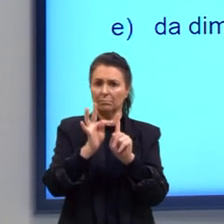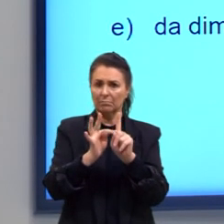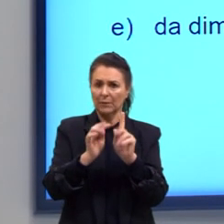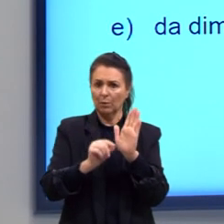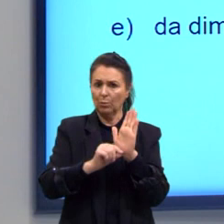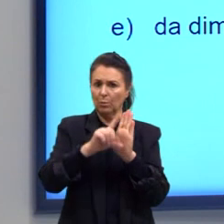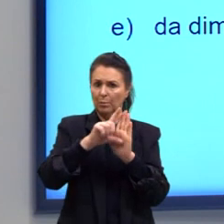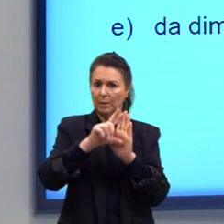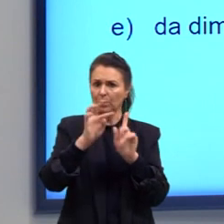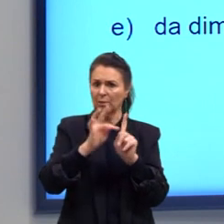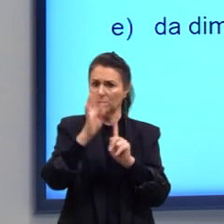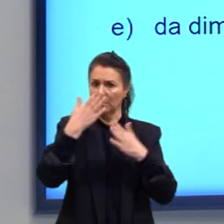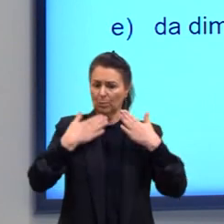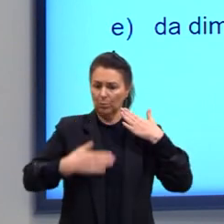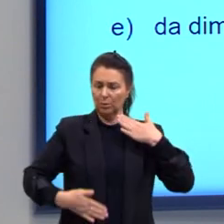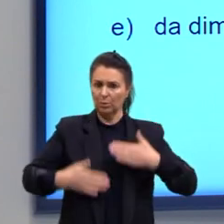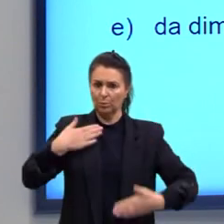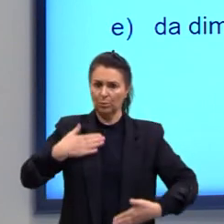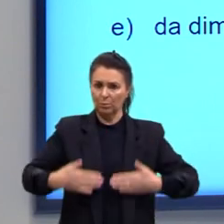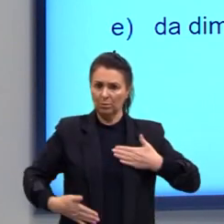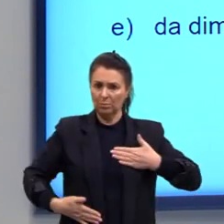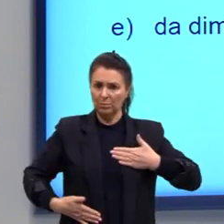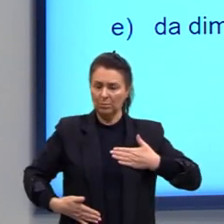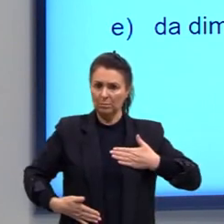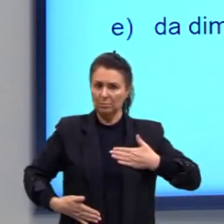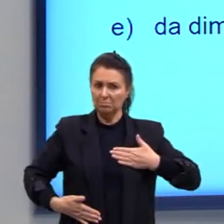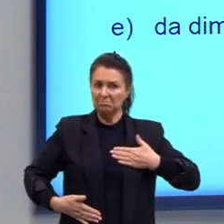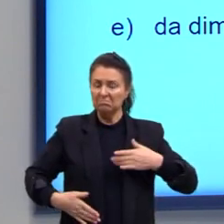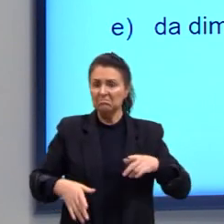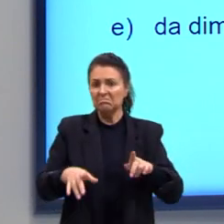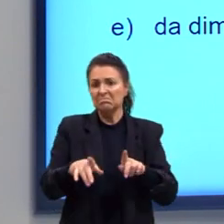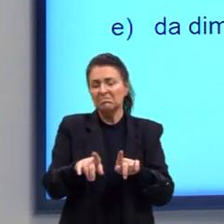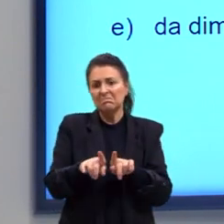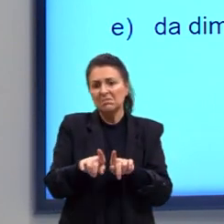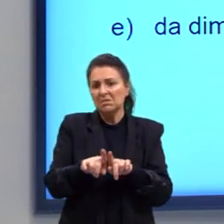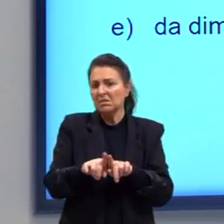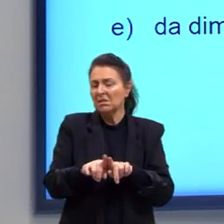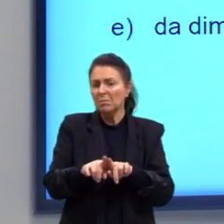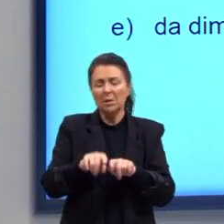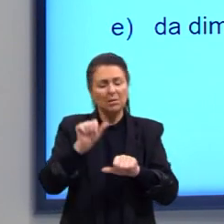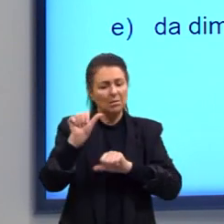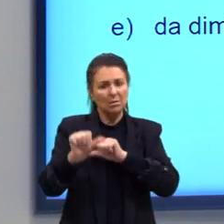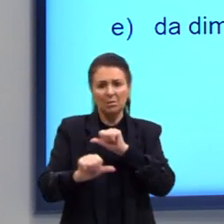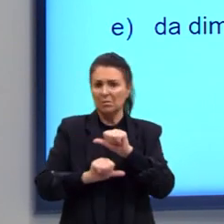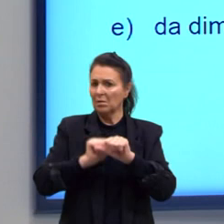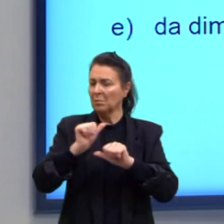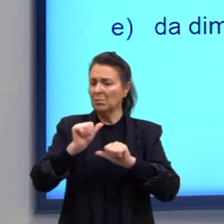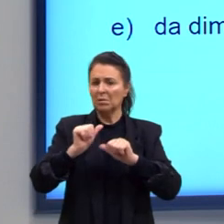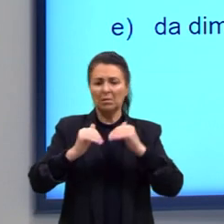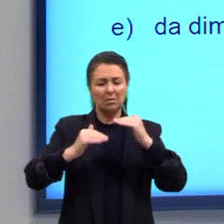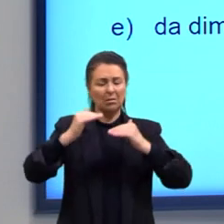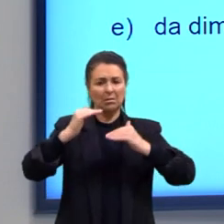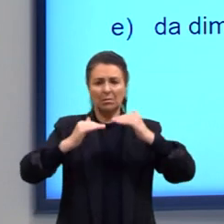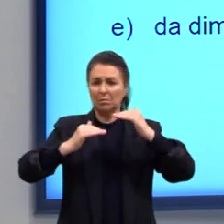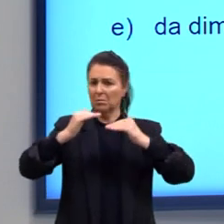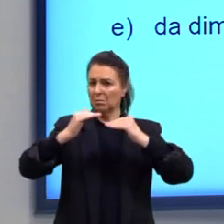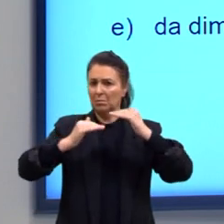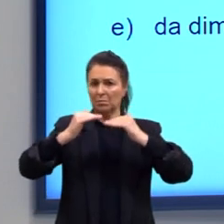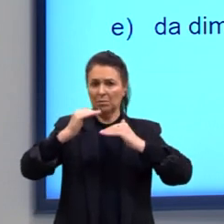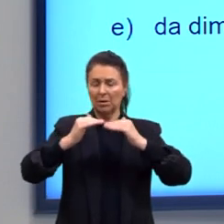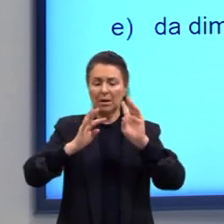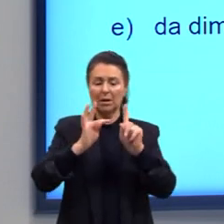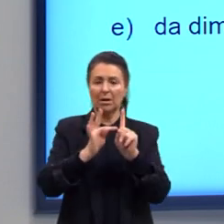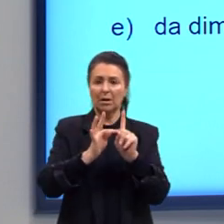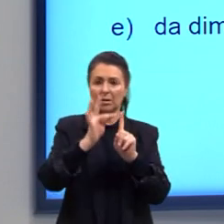aumento da temperatura corporal a temperatura neste caso ela não vai trazer nenhuma alteração no equilíbrio porque é autora a